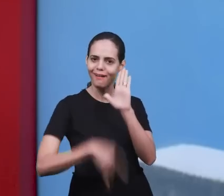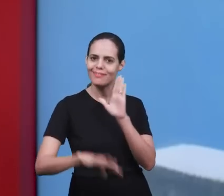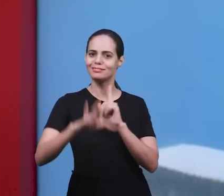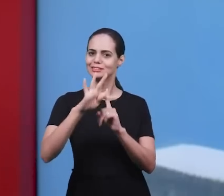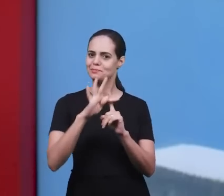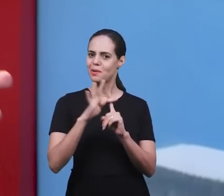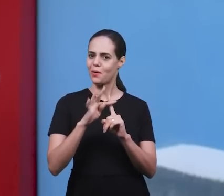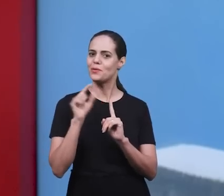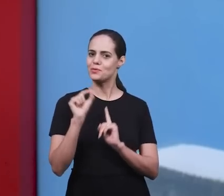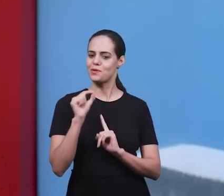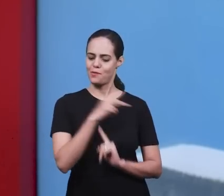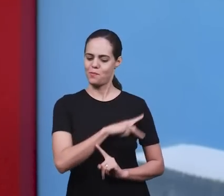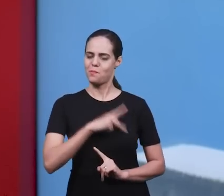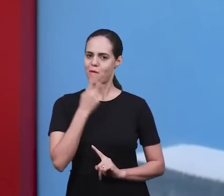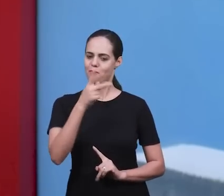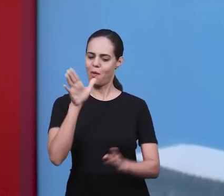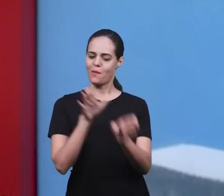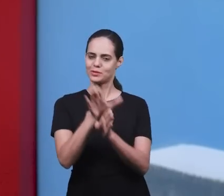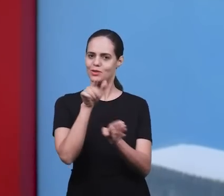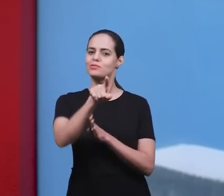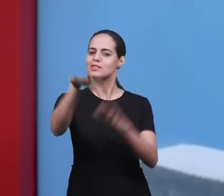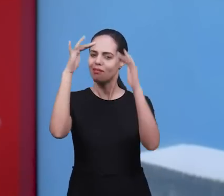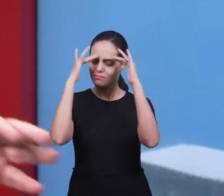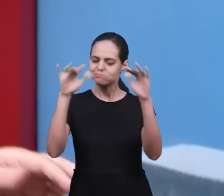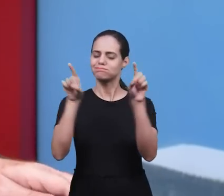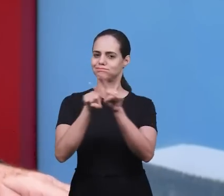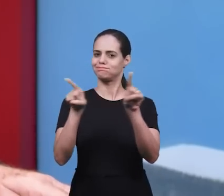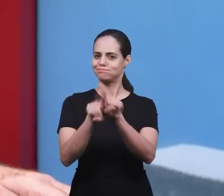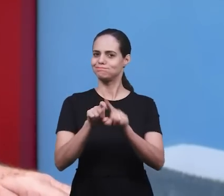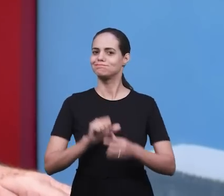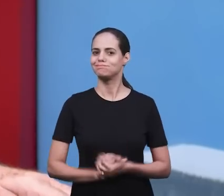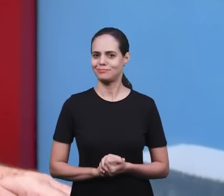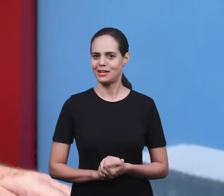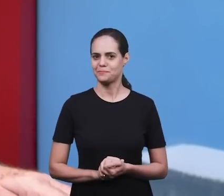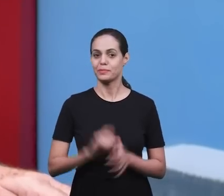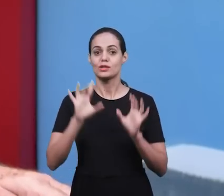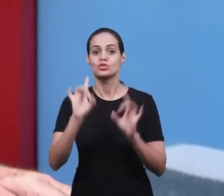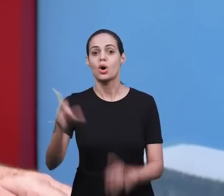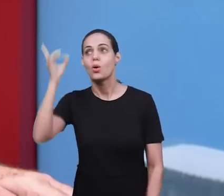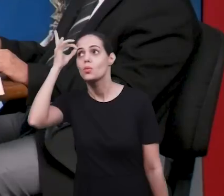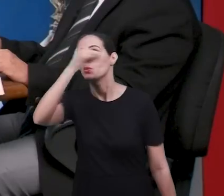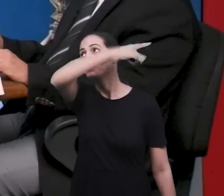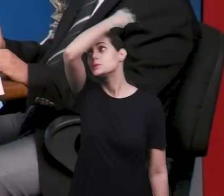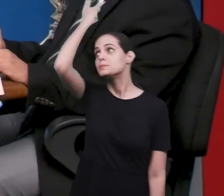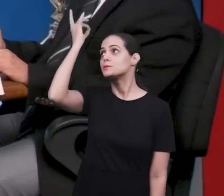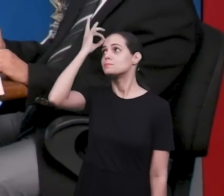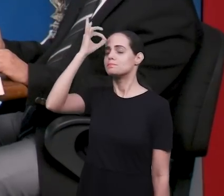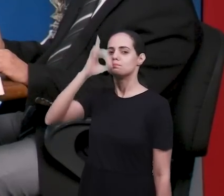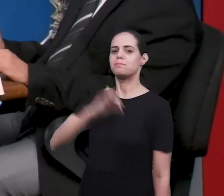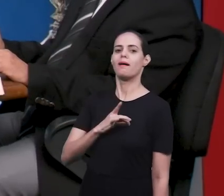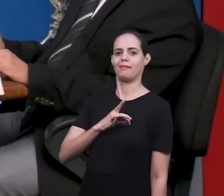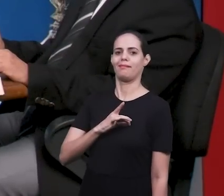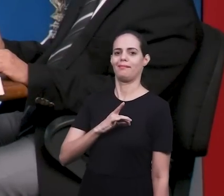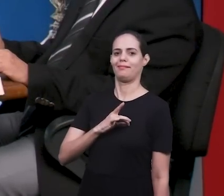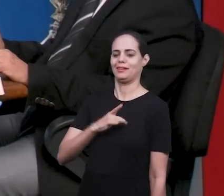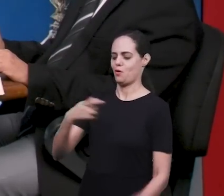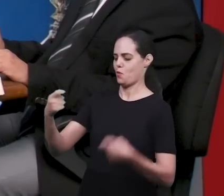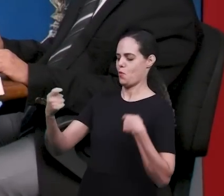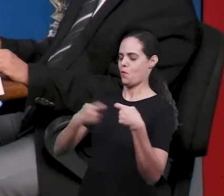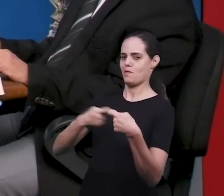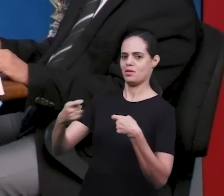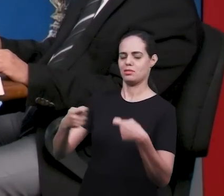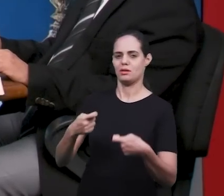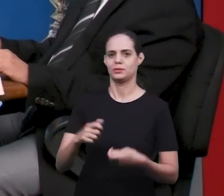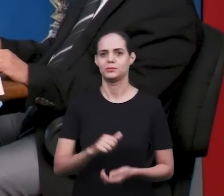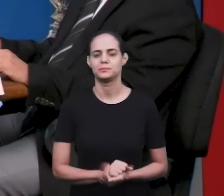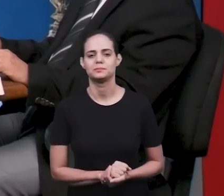de família ali, muitas vezes, sentimentos, é só na direção do Espírito. Mas a gente percebe que realmente Paulo, com isso, estava